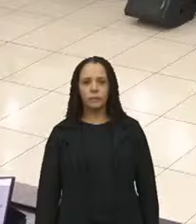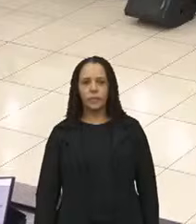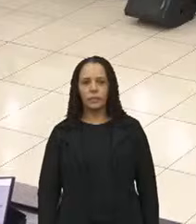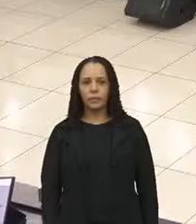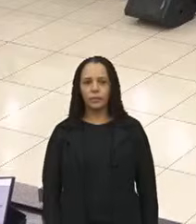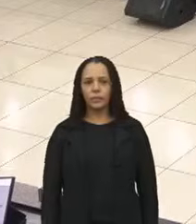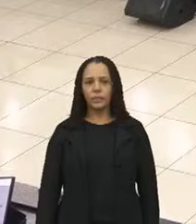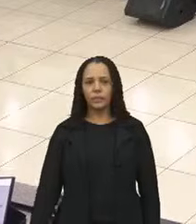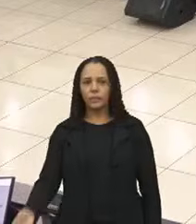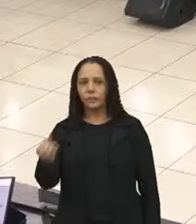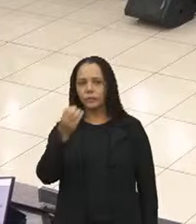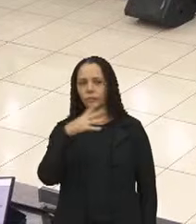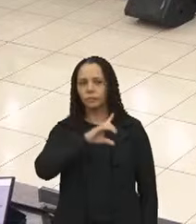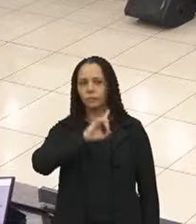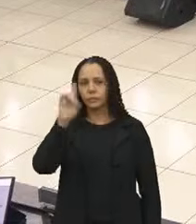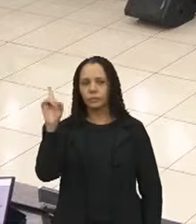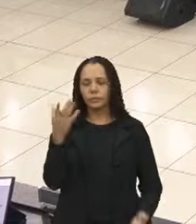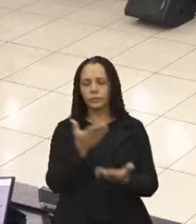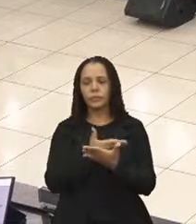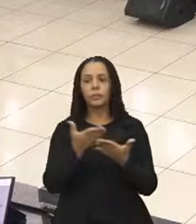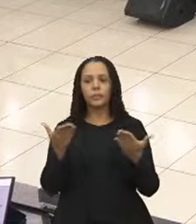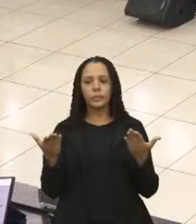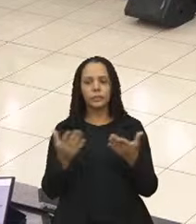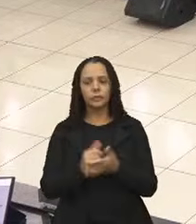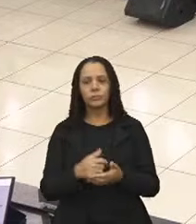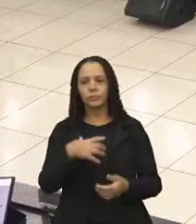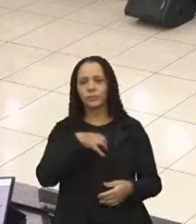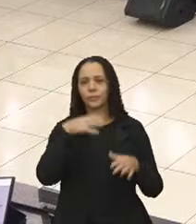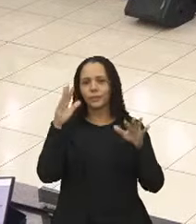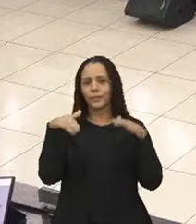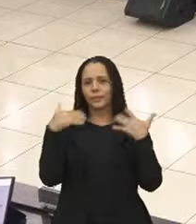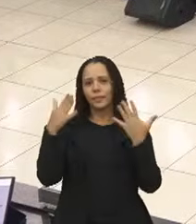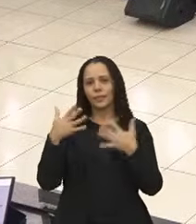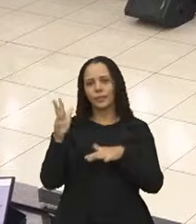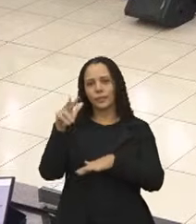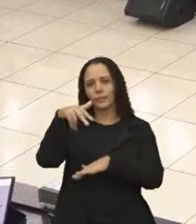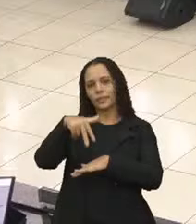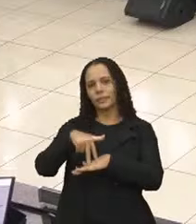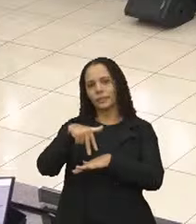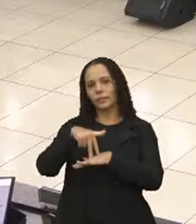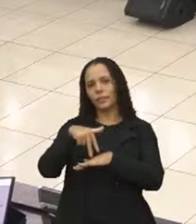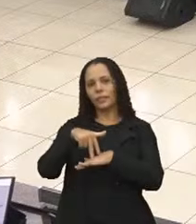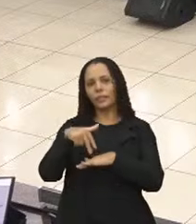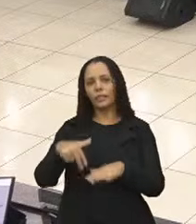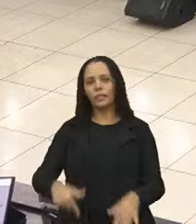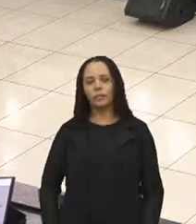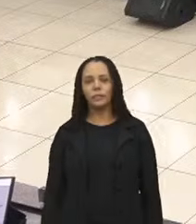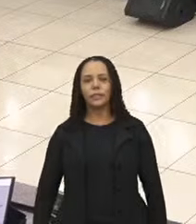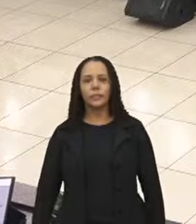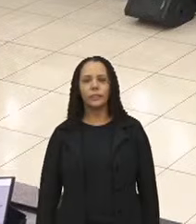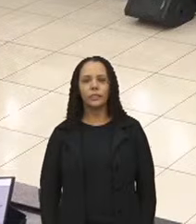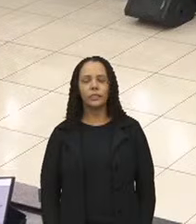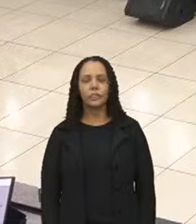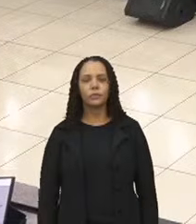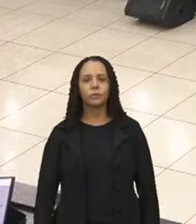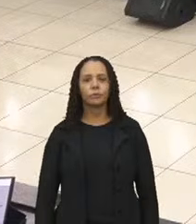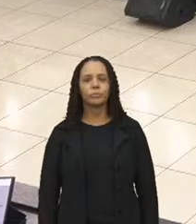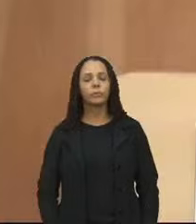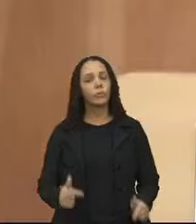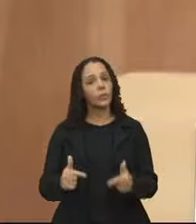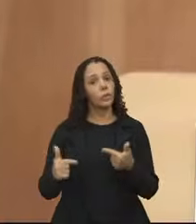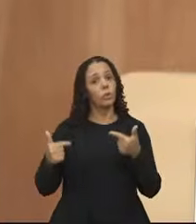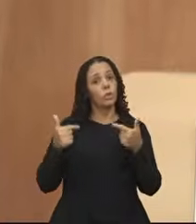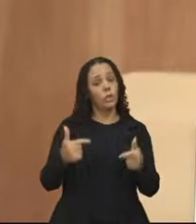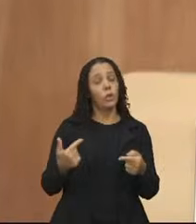Bom dia a todos. É com muita alegria que a gente sobe aqui para fazer as defesas, porque